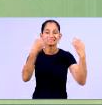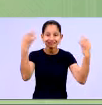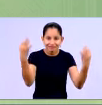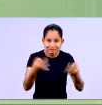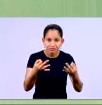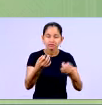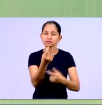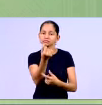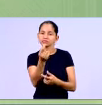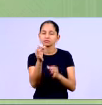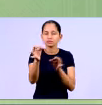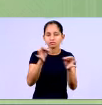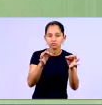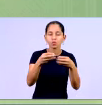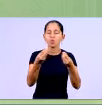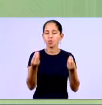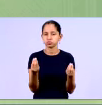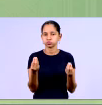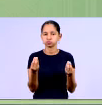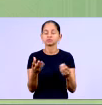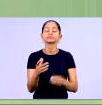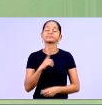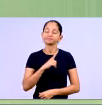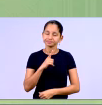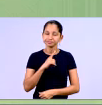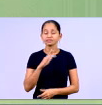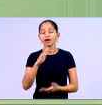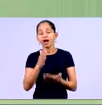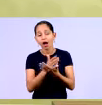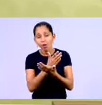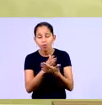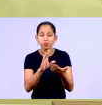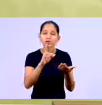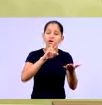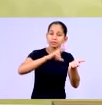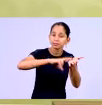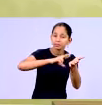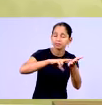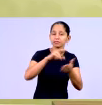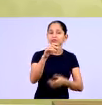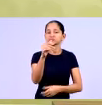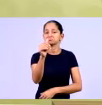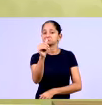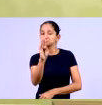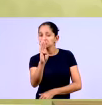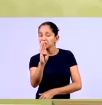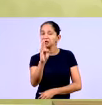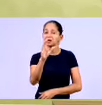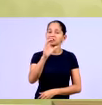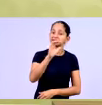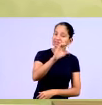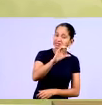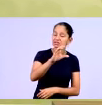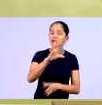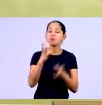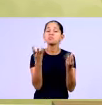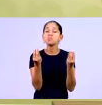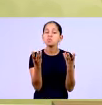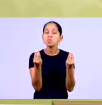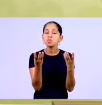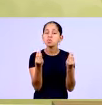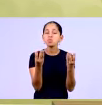ações. Como é que ficou, professora, em relação a essa? Bom, aí alternou. Algumas pessoas colocaram letra B, C e a maioria